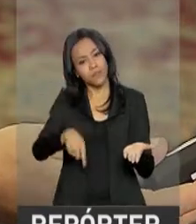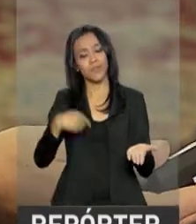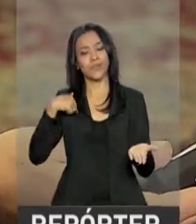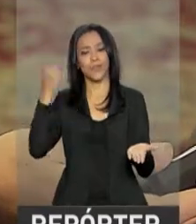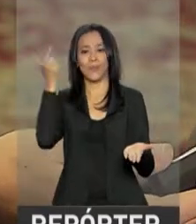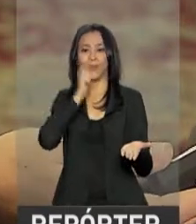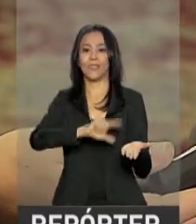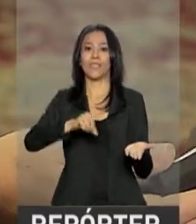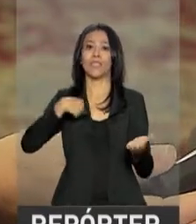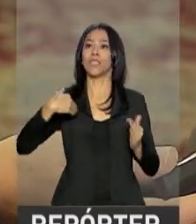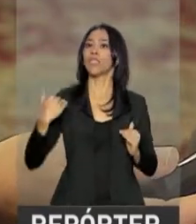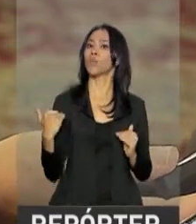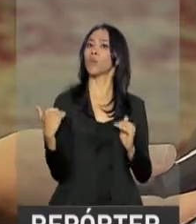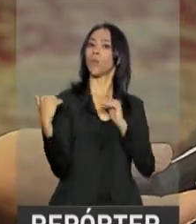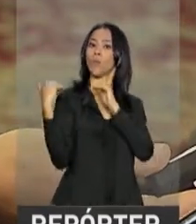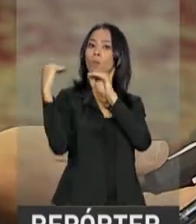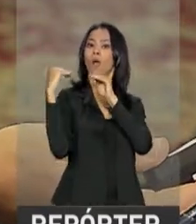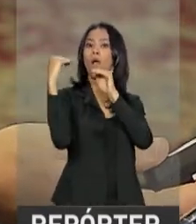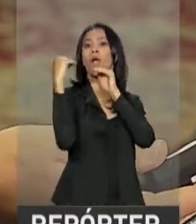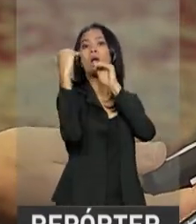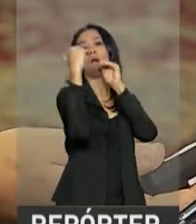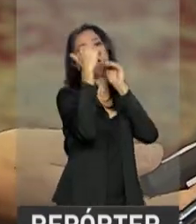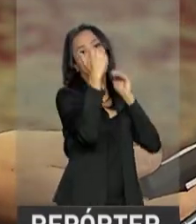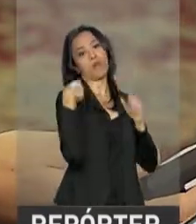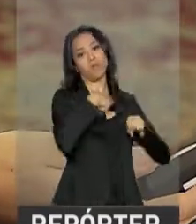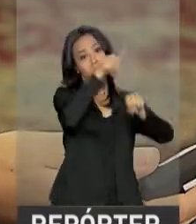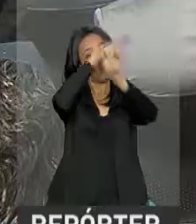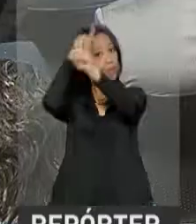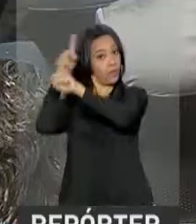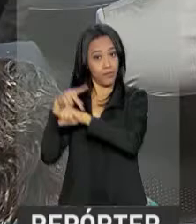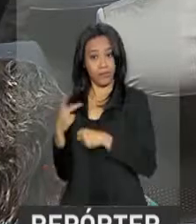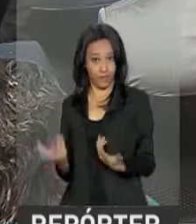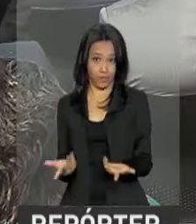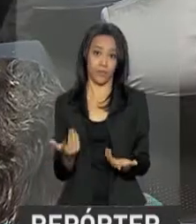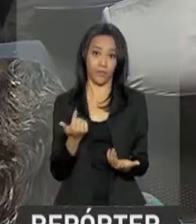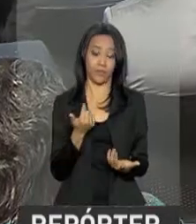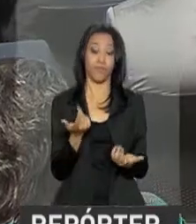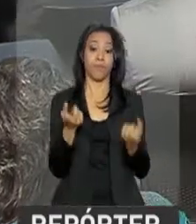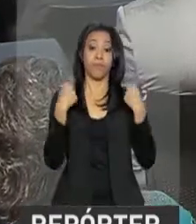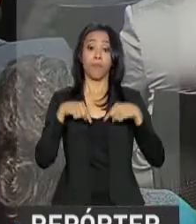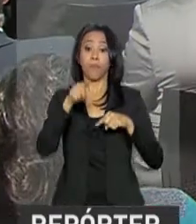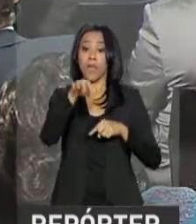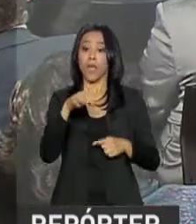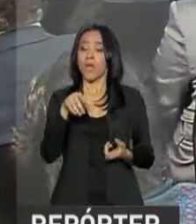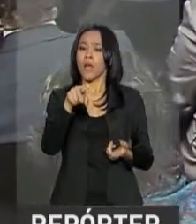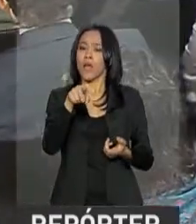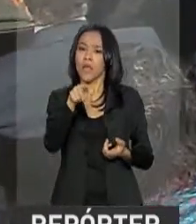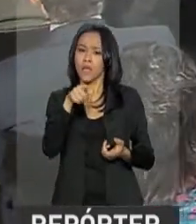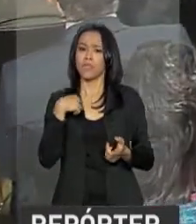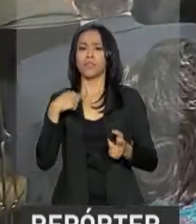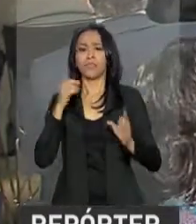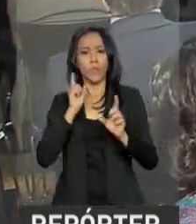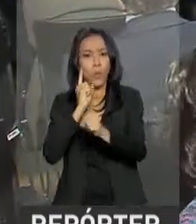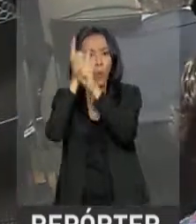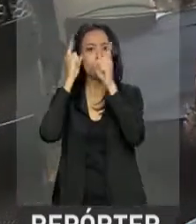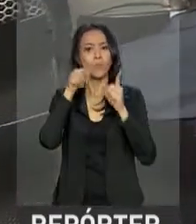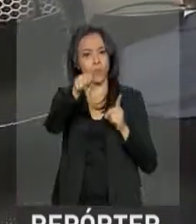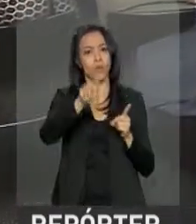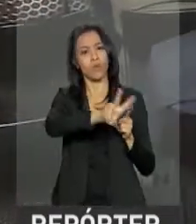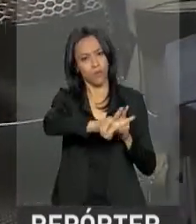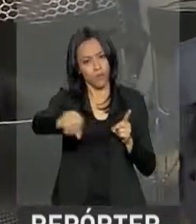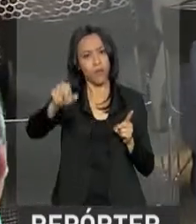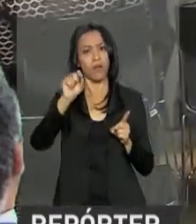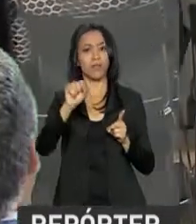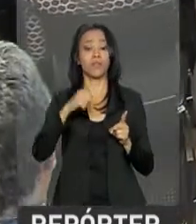aos países modernos que vivem em situação de pleno emprego as jornadas brasileiras de relações de trabalho vão ser